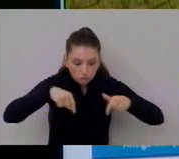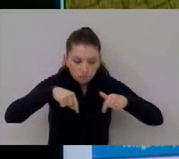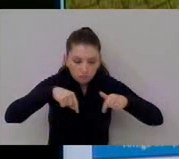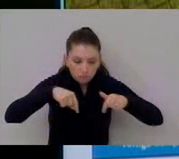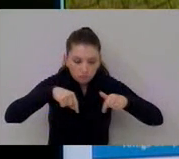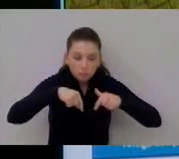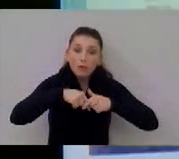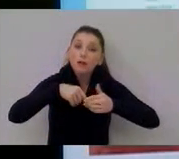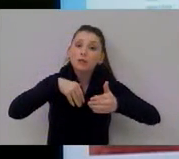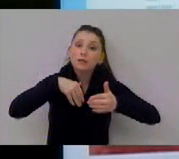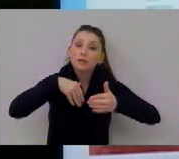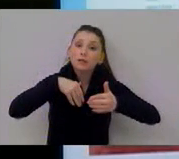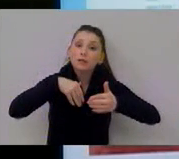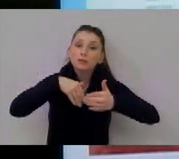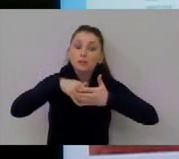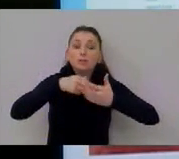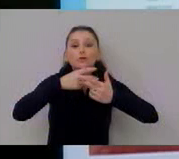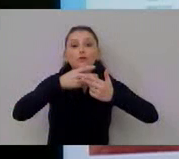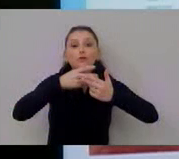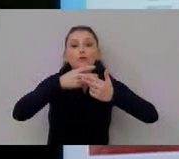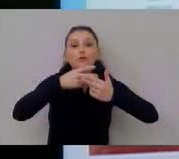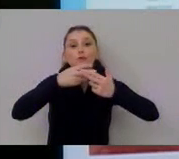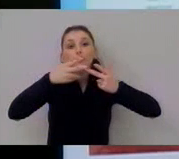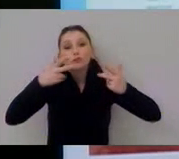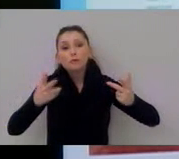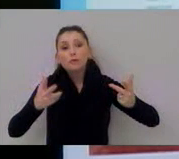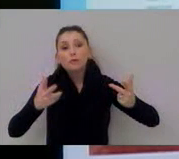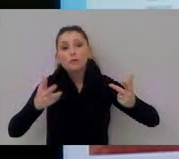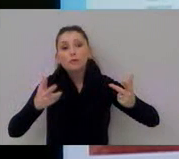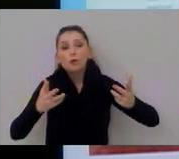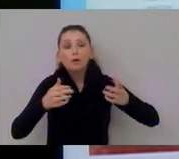os moradores têm nos procurado